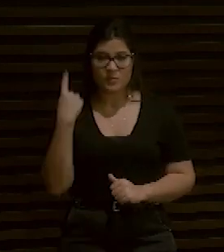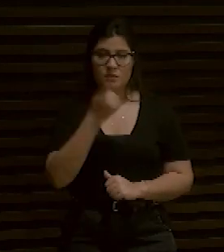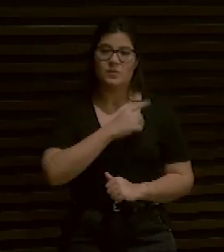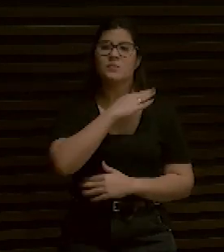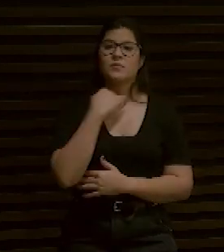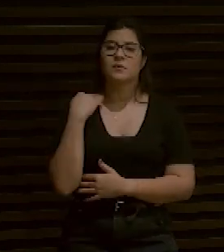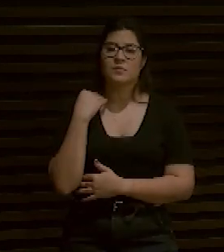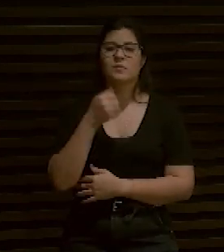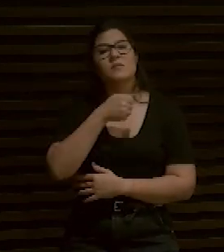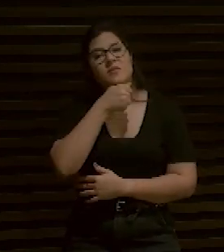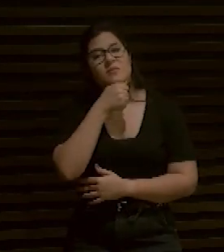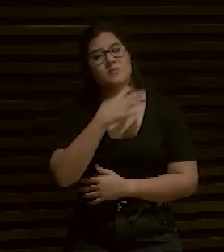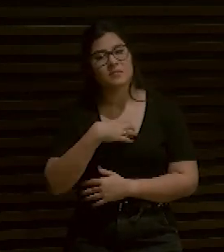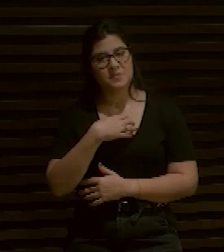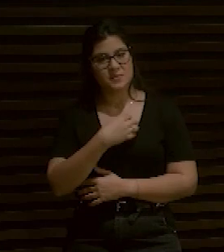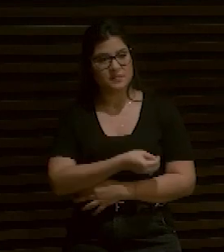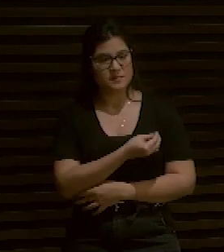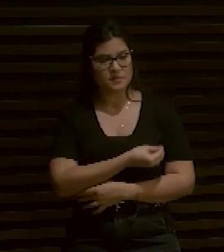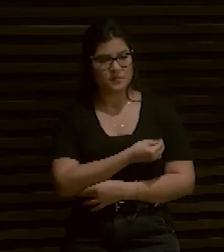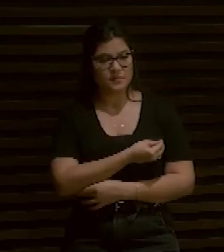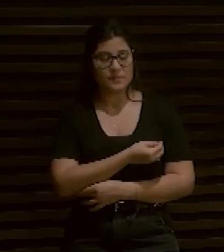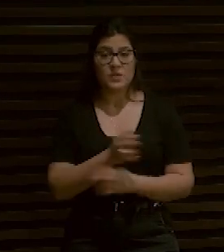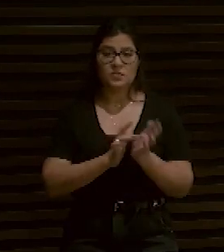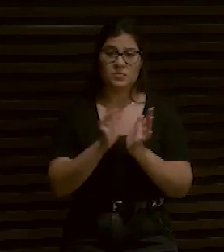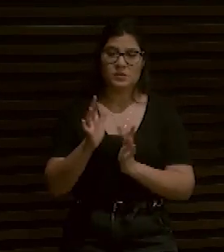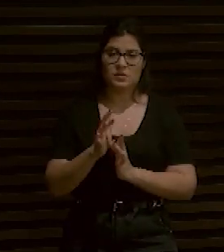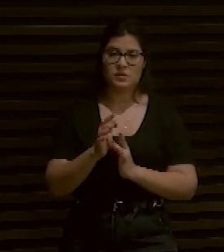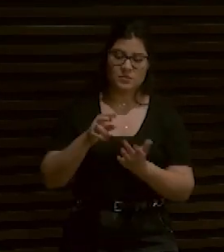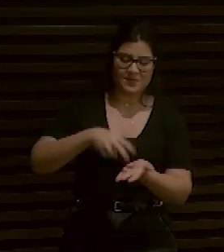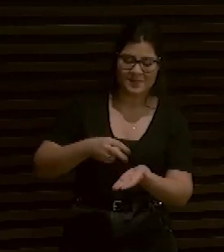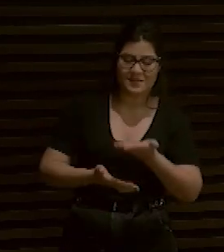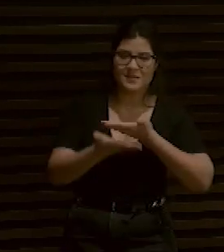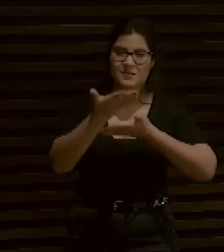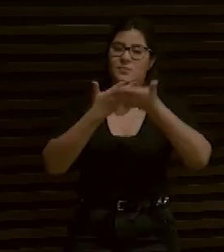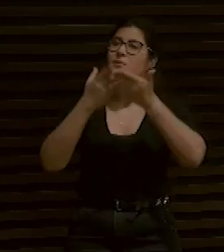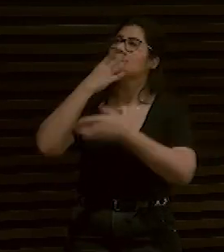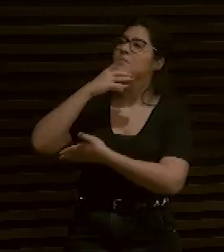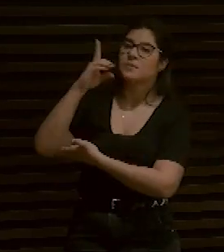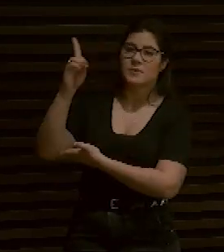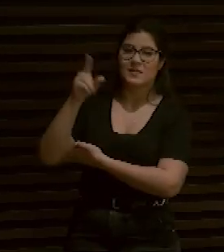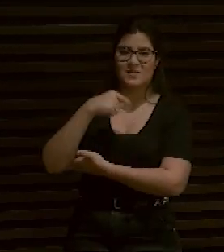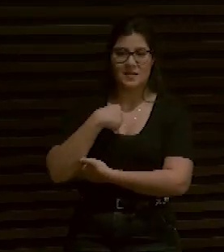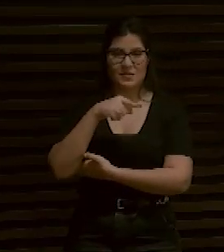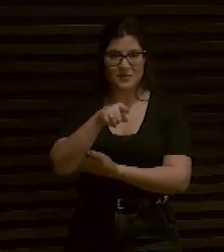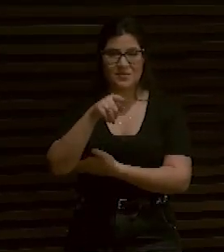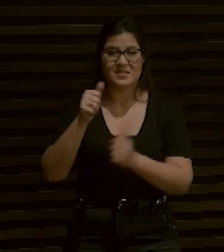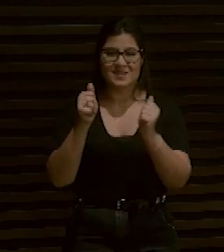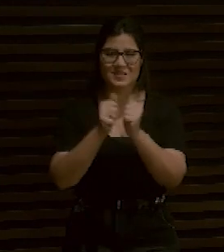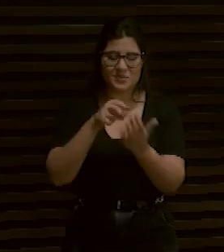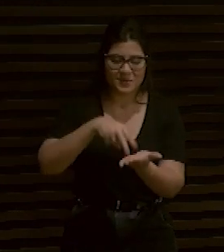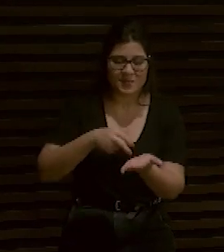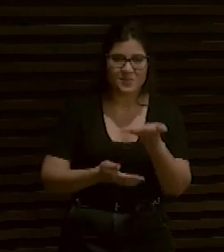maneira de viver. E assim, quando Jesus foi ressuscitado pelo Pai, eu e você fôssemos ressuscitados por